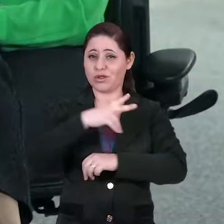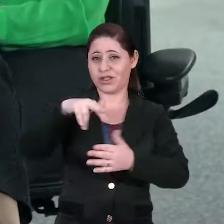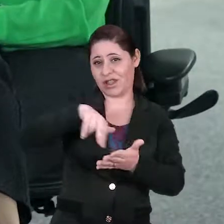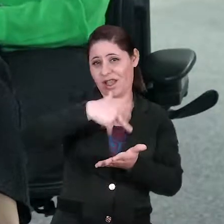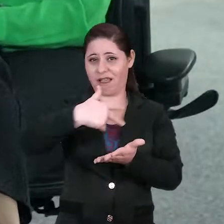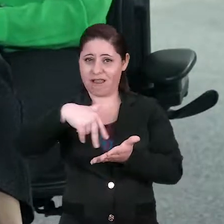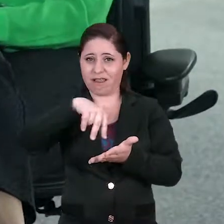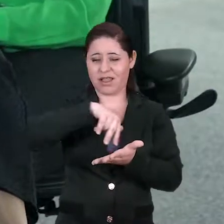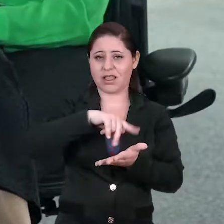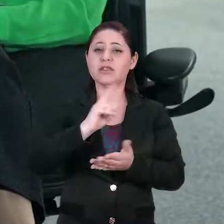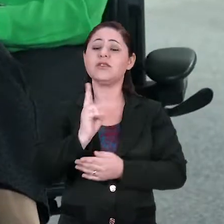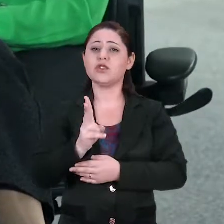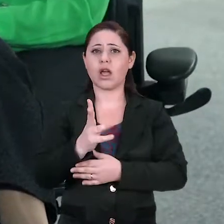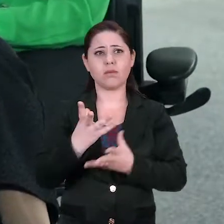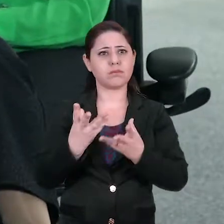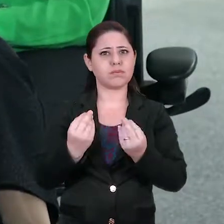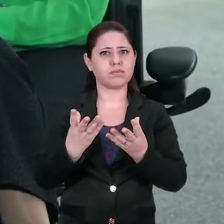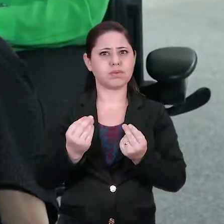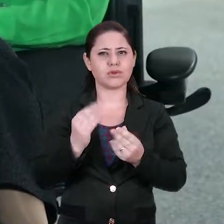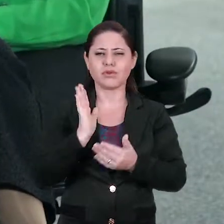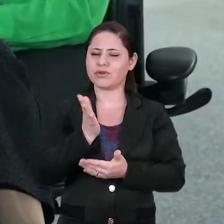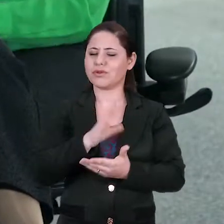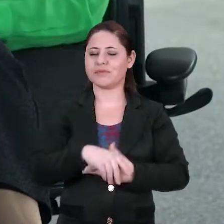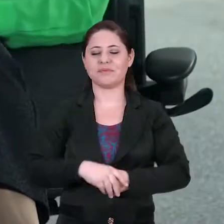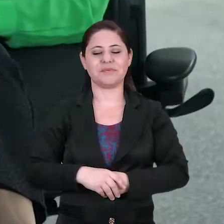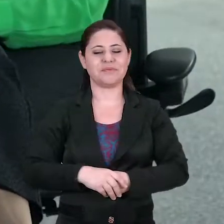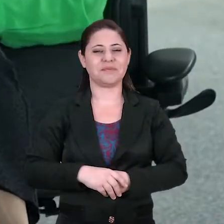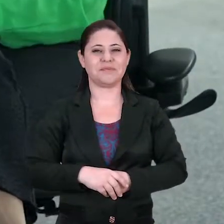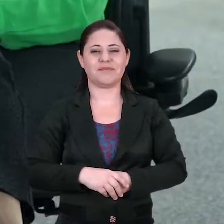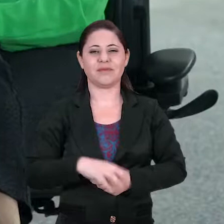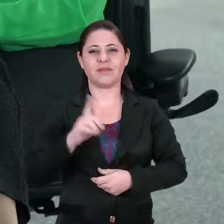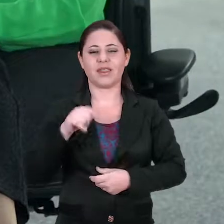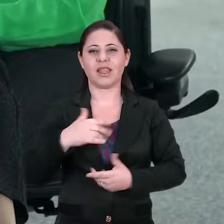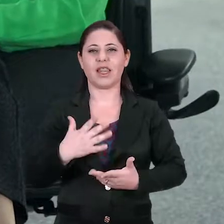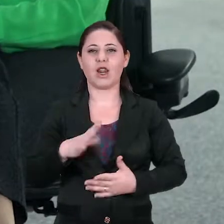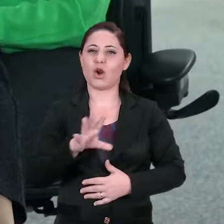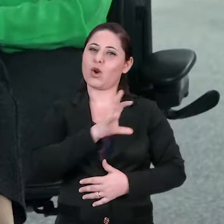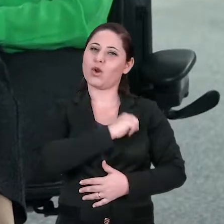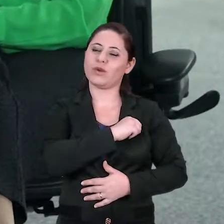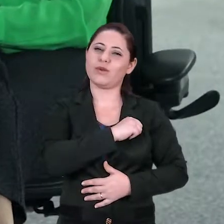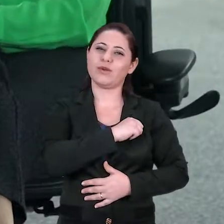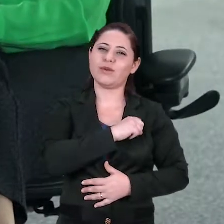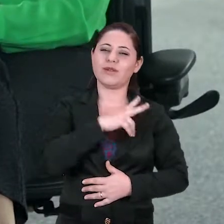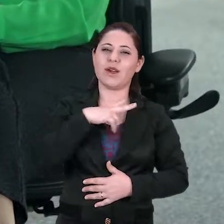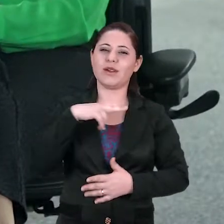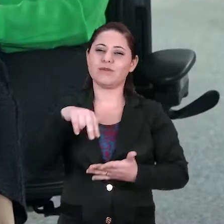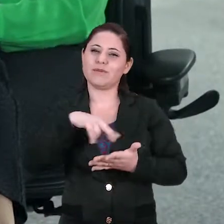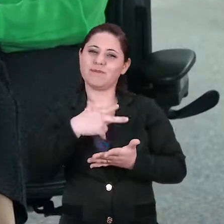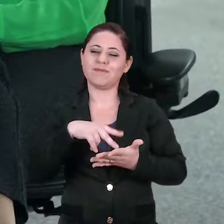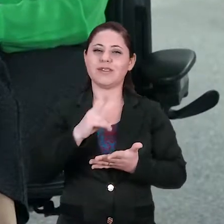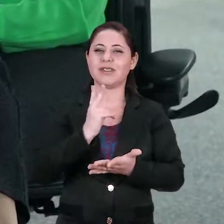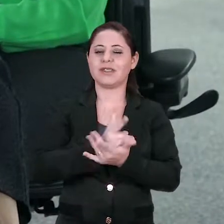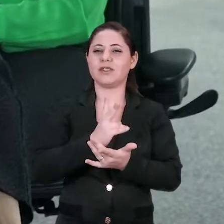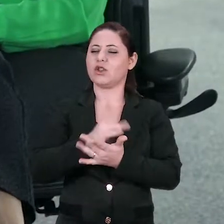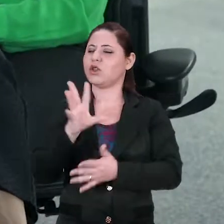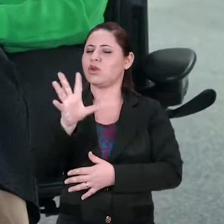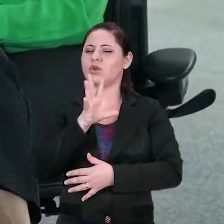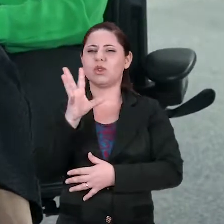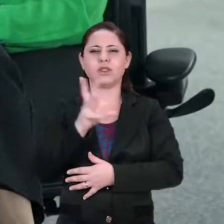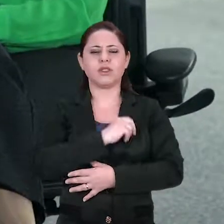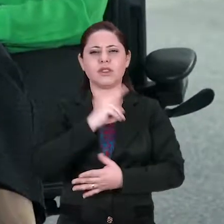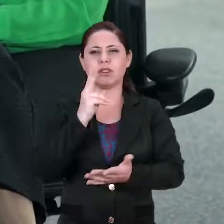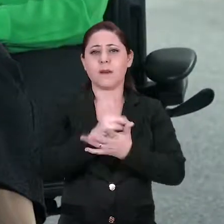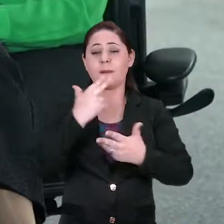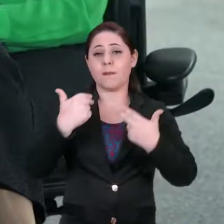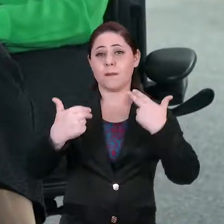de dançar, né? Dancei muito já. Não agora. Eu já testemunhei, né? Dançando Mercedita. Mas sempre,